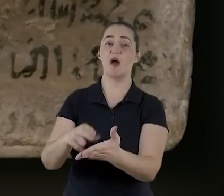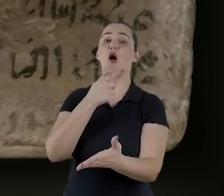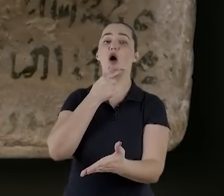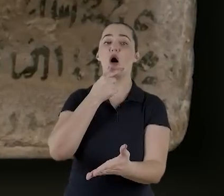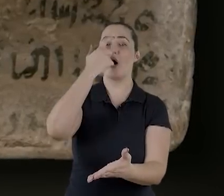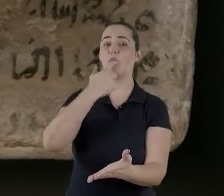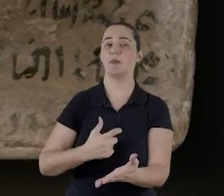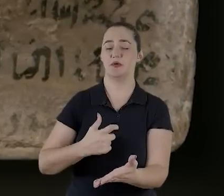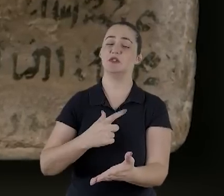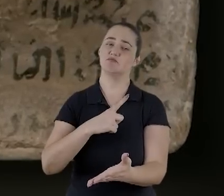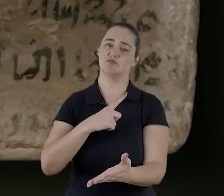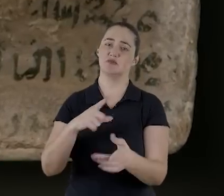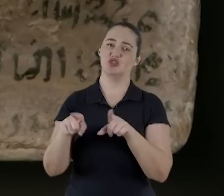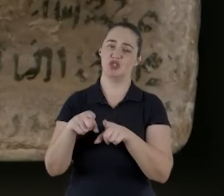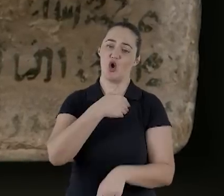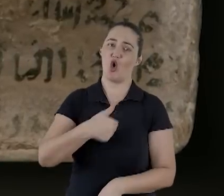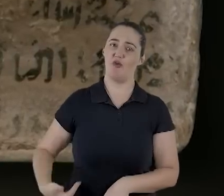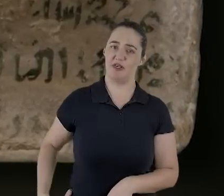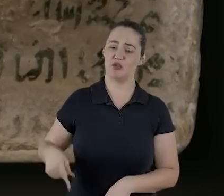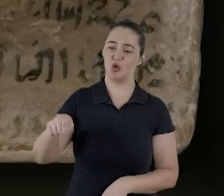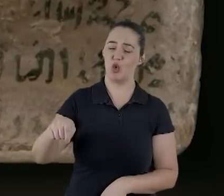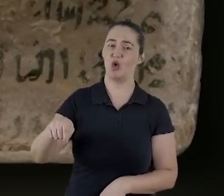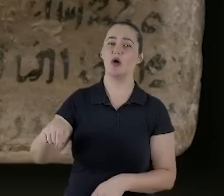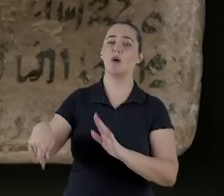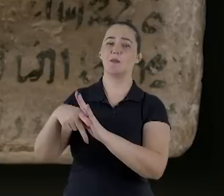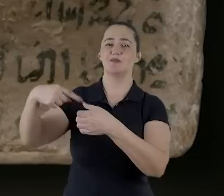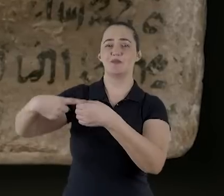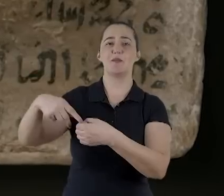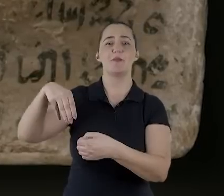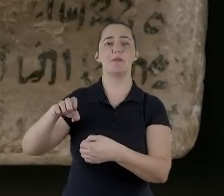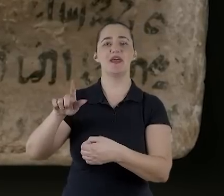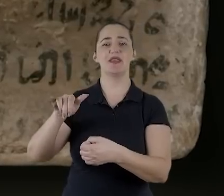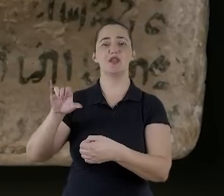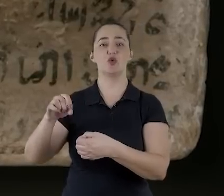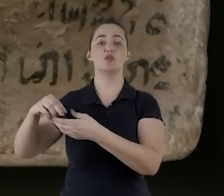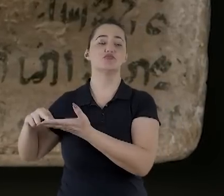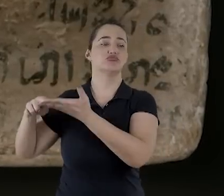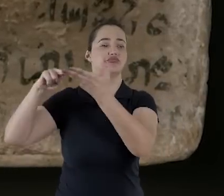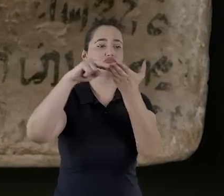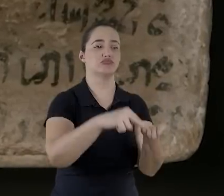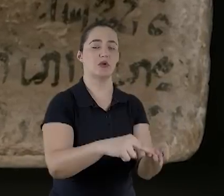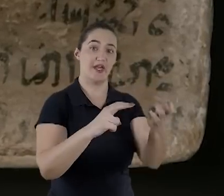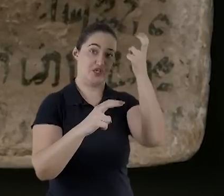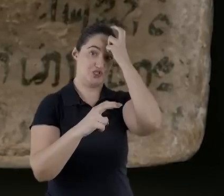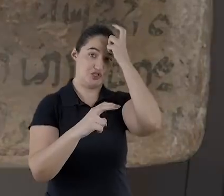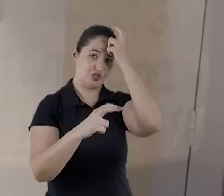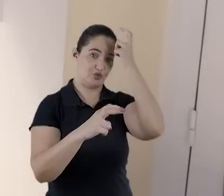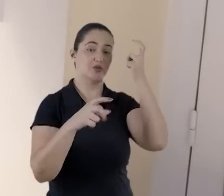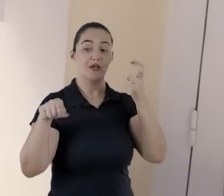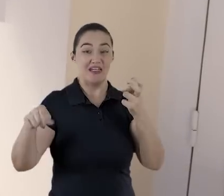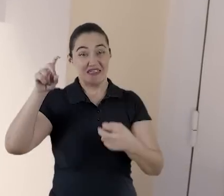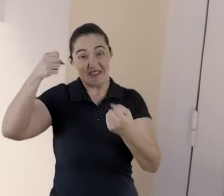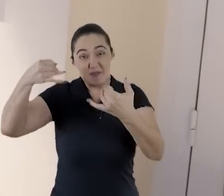por um certo Beridiá, que era governador de Meguido, destinadas ao rei do Egito. Elas, portanto, contam